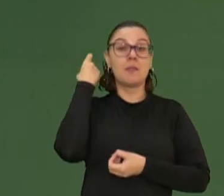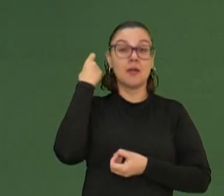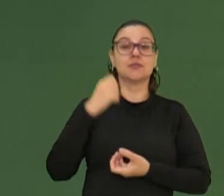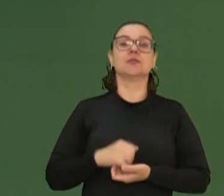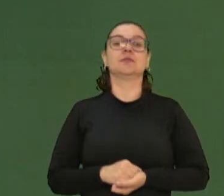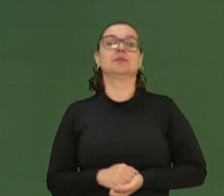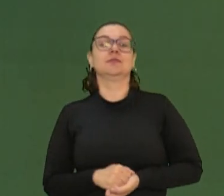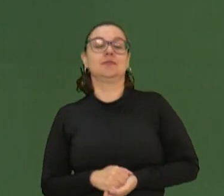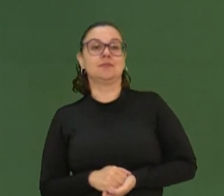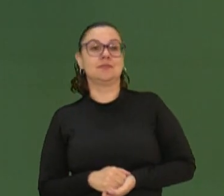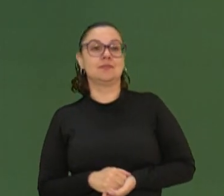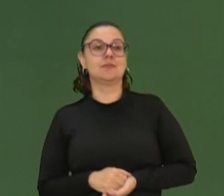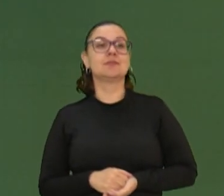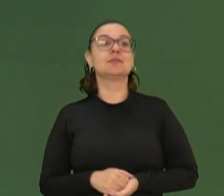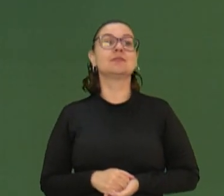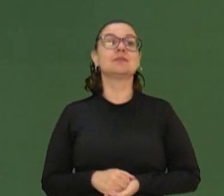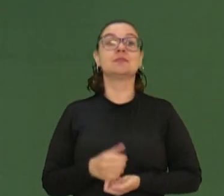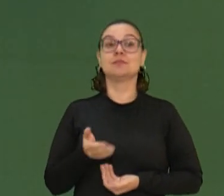México.